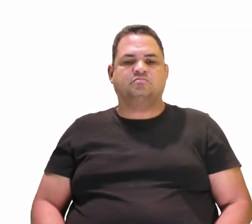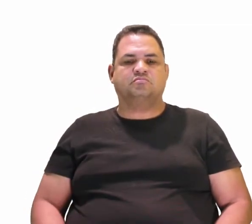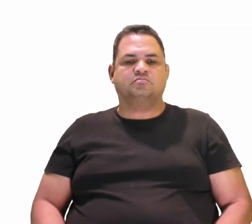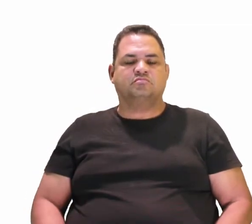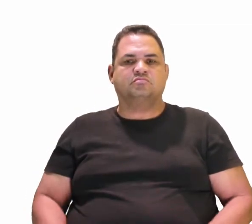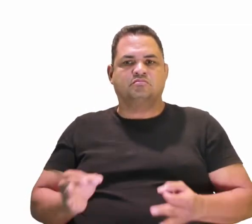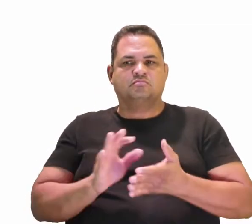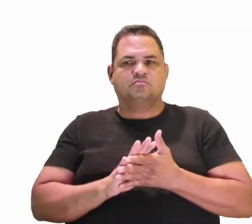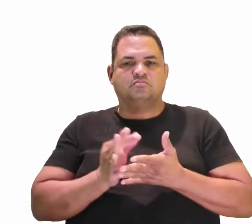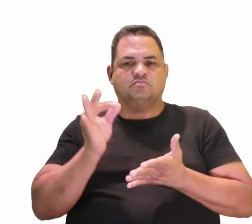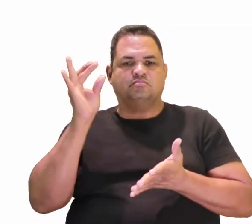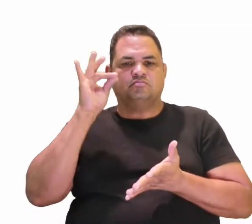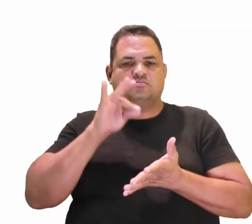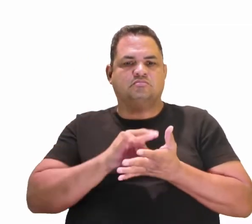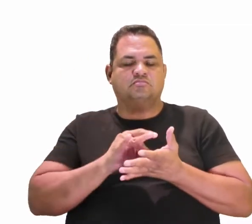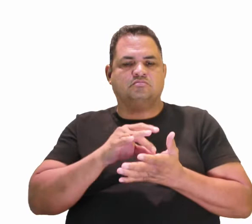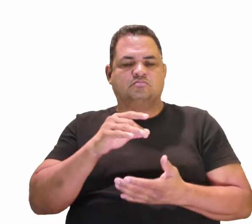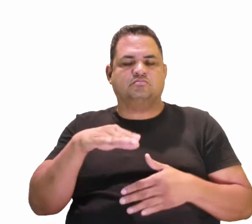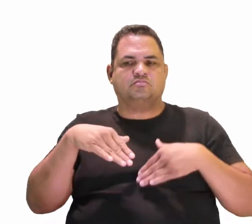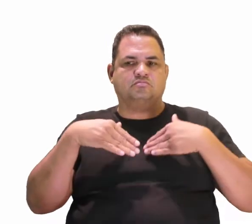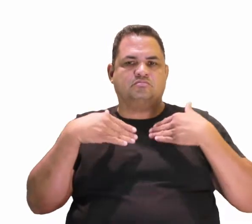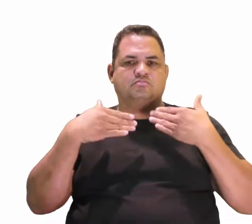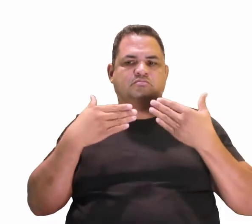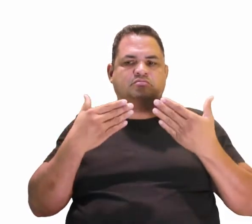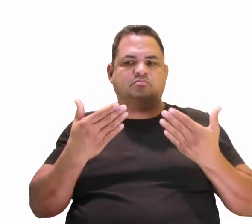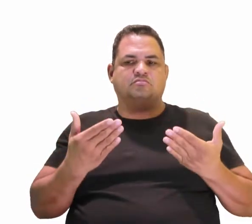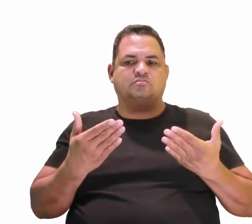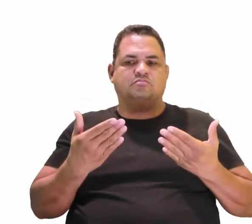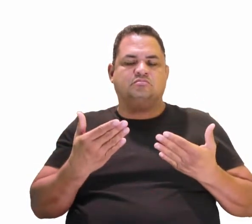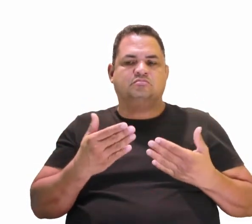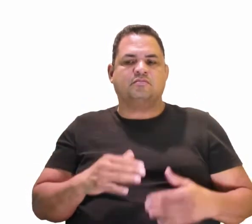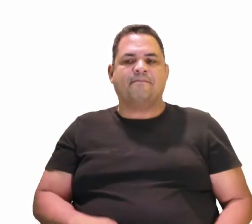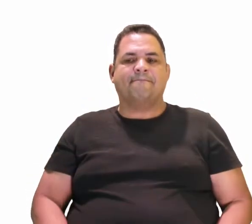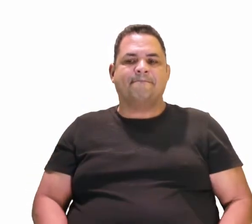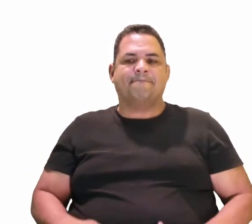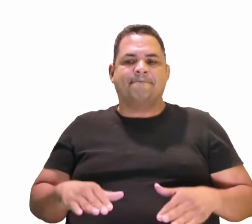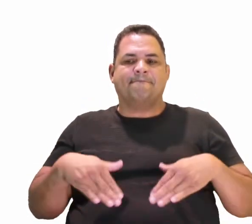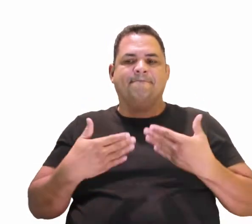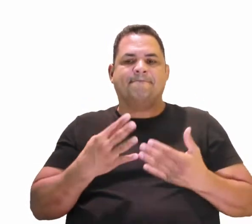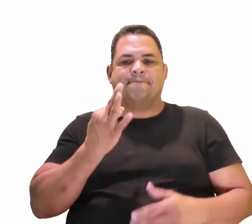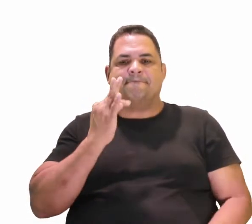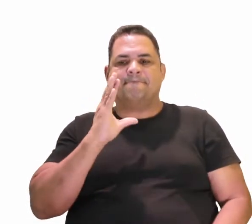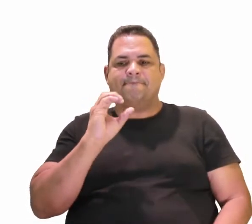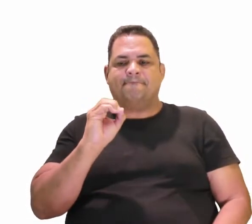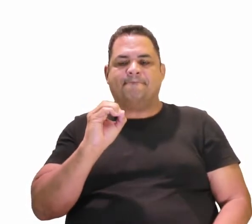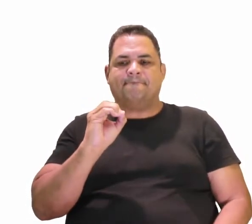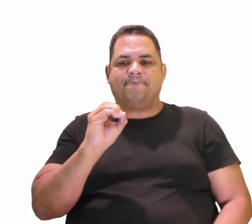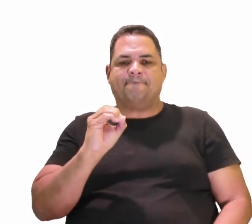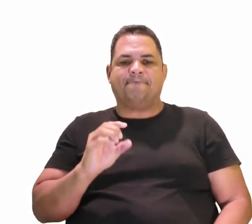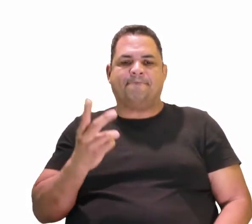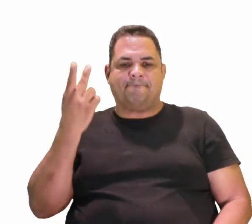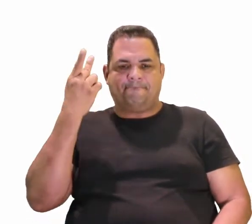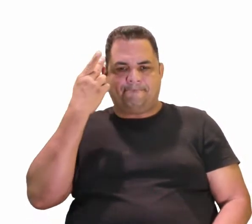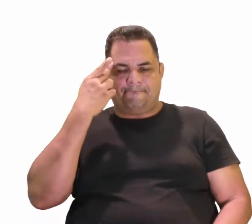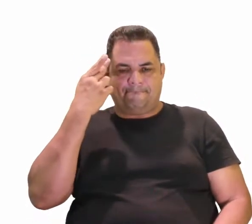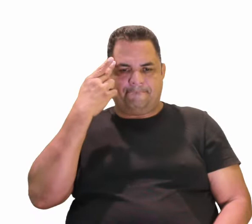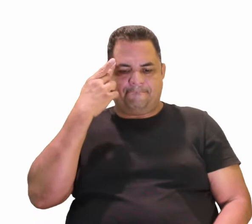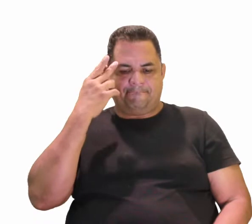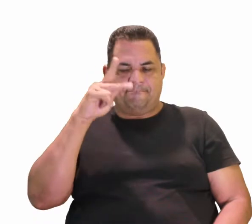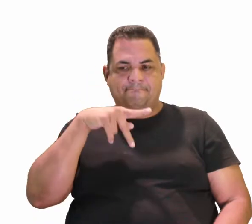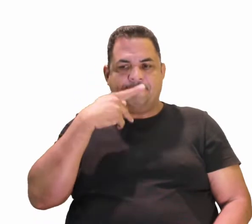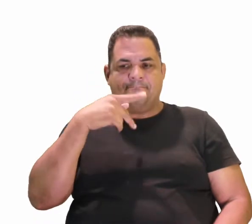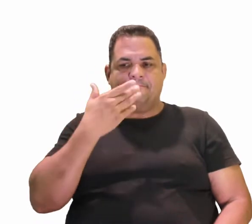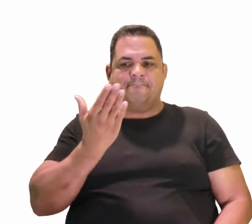forma afirmativa com do modo imperativo com o to. Então, geralmente, eu até comentei